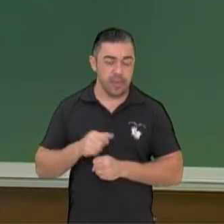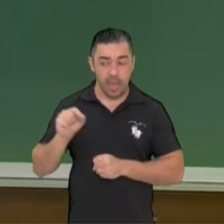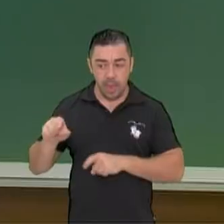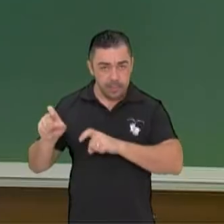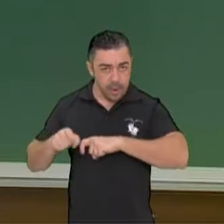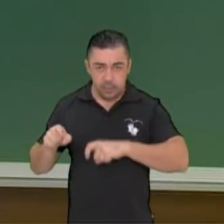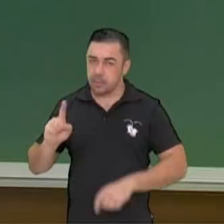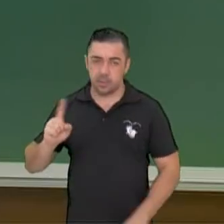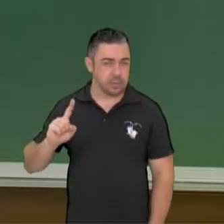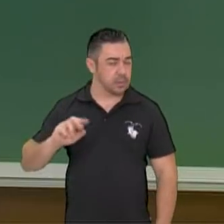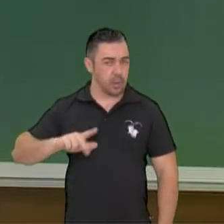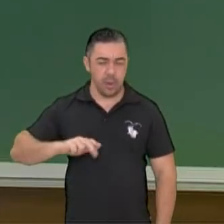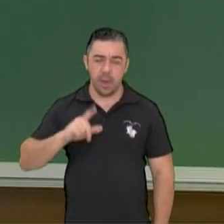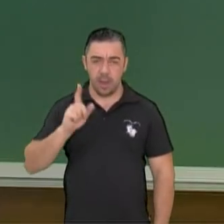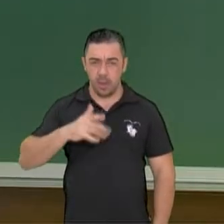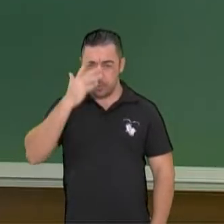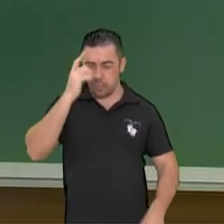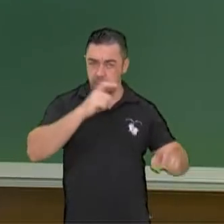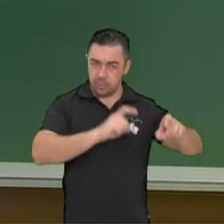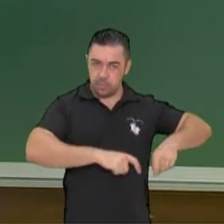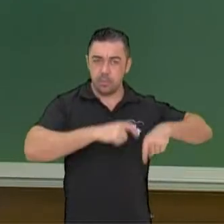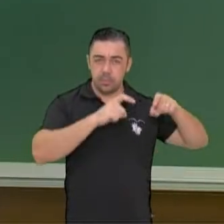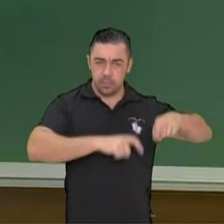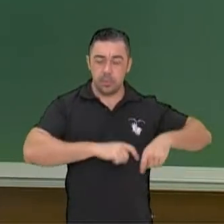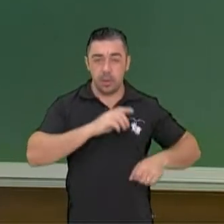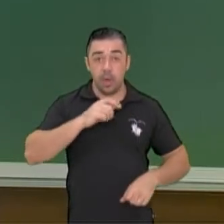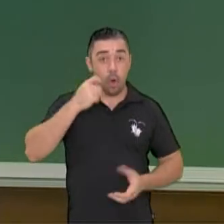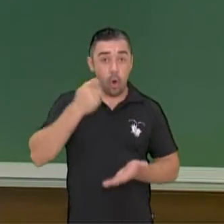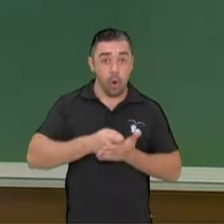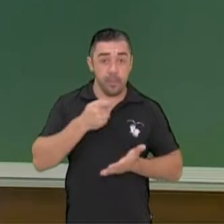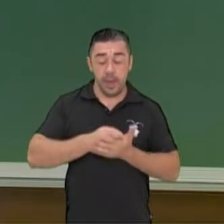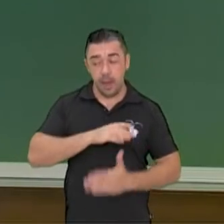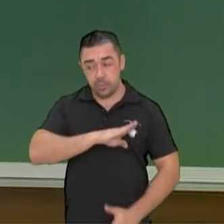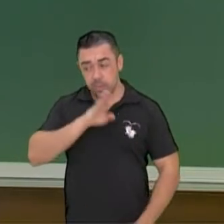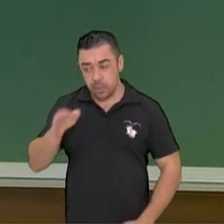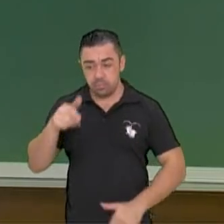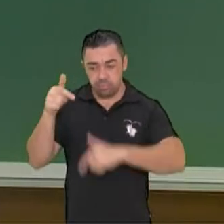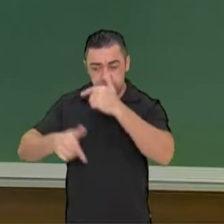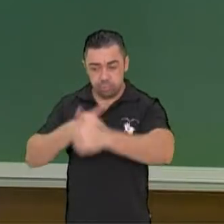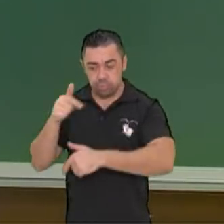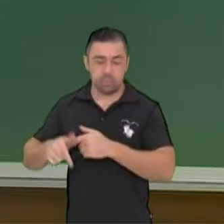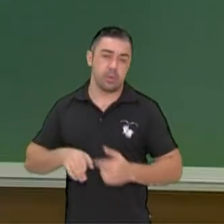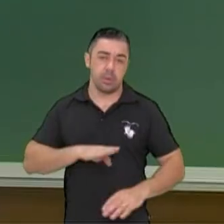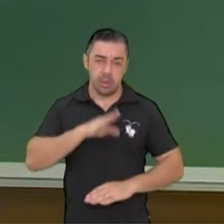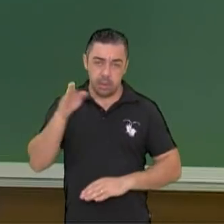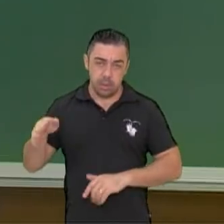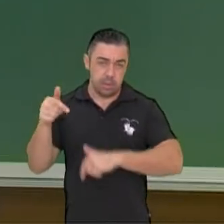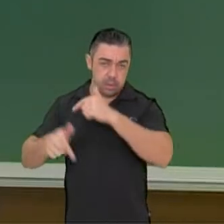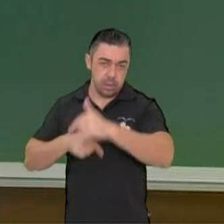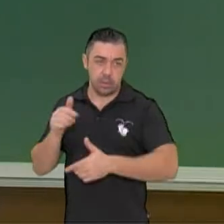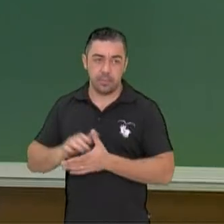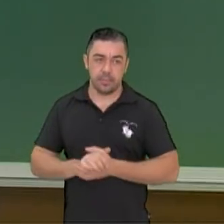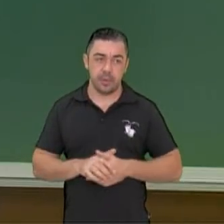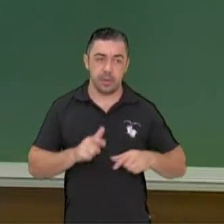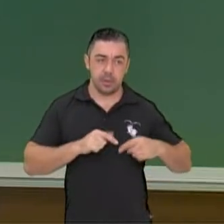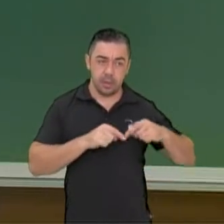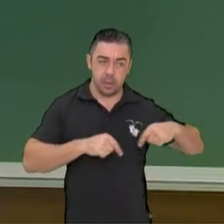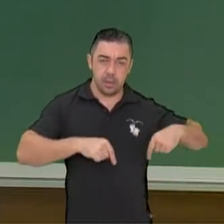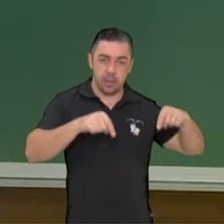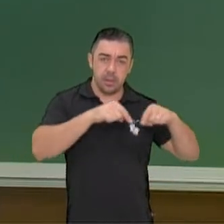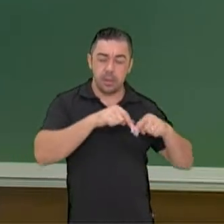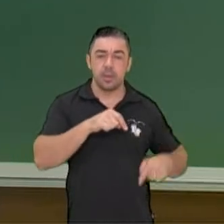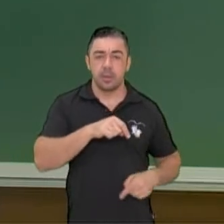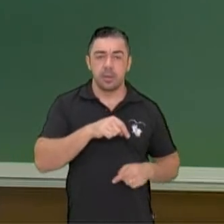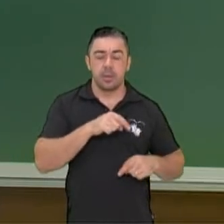né? São os camponeses, que tinham que obrigatoriamente trabalhar alguns dias da semana. E tem o manso servil, aí